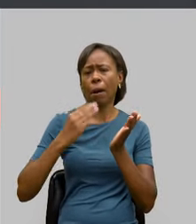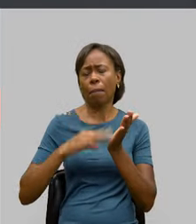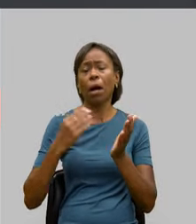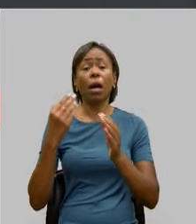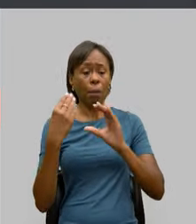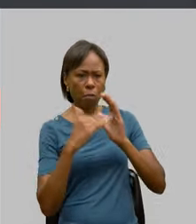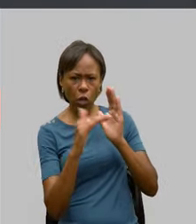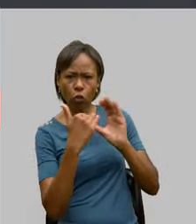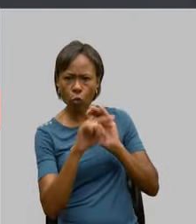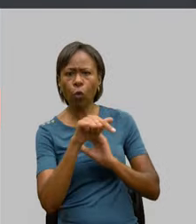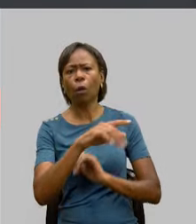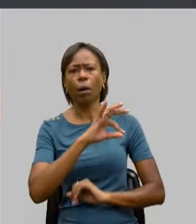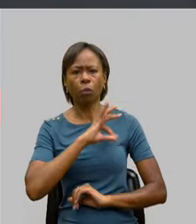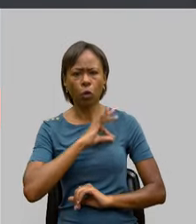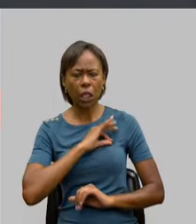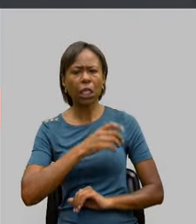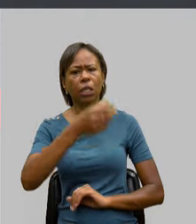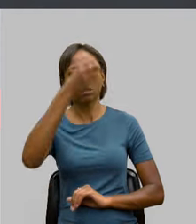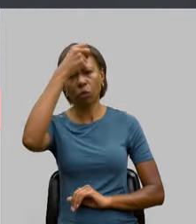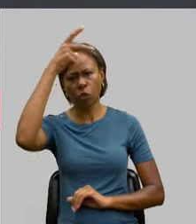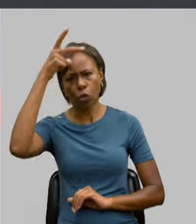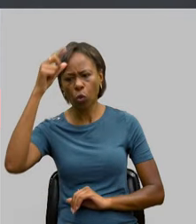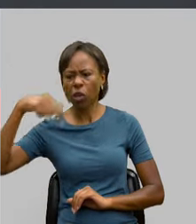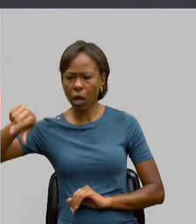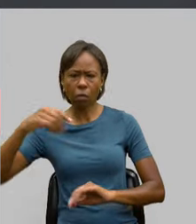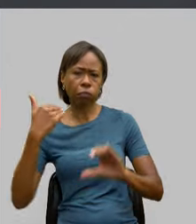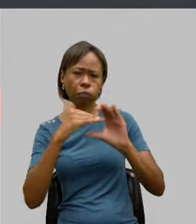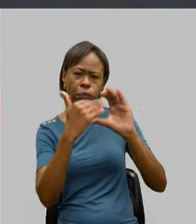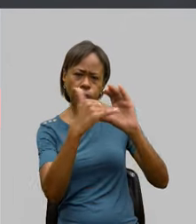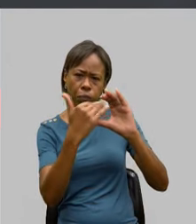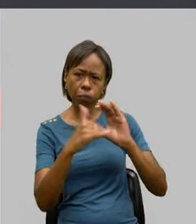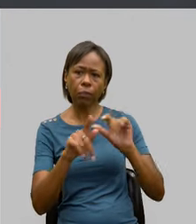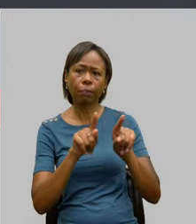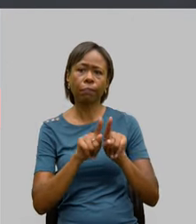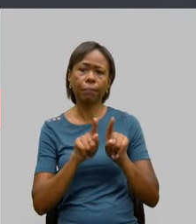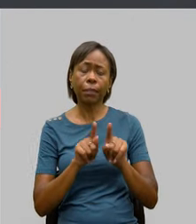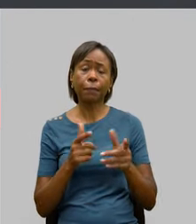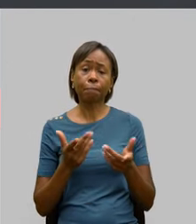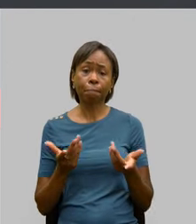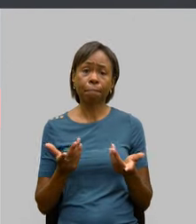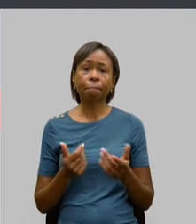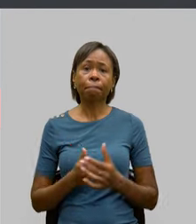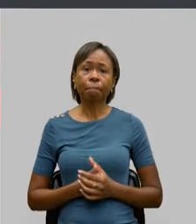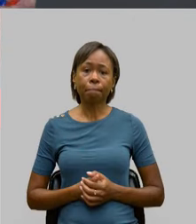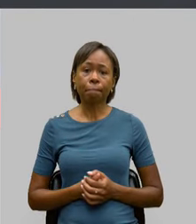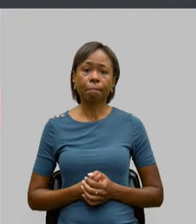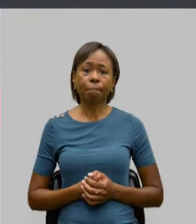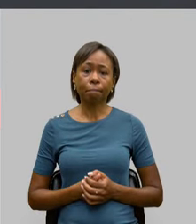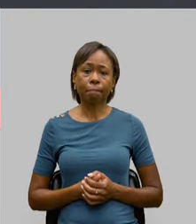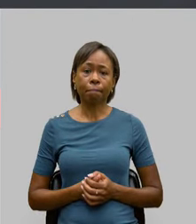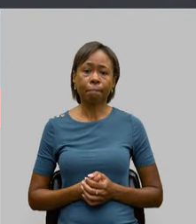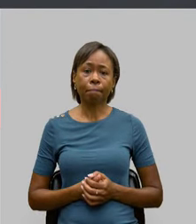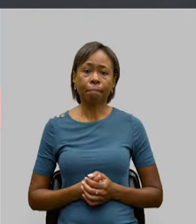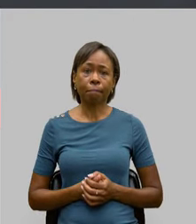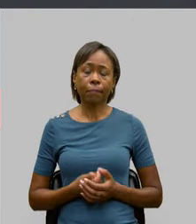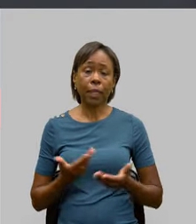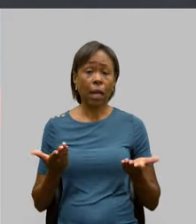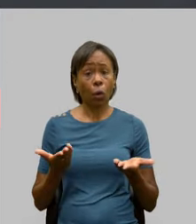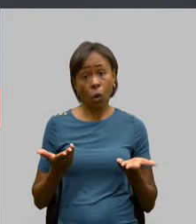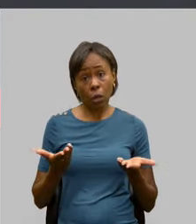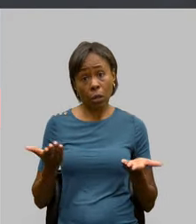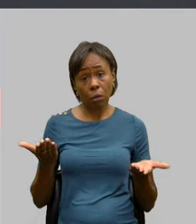Polícia no prefeito da minha cidade e o processo está correndo